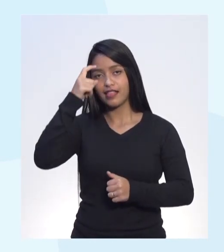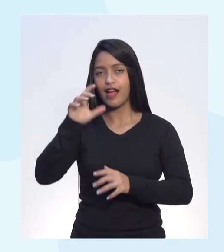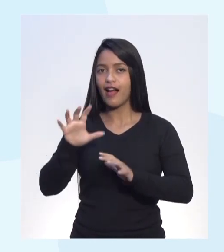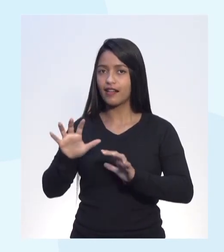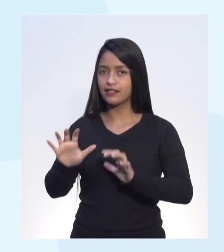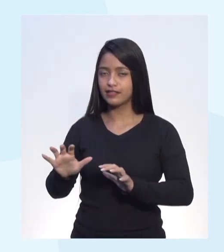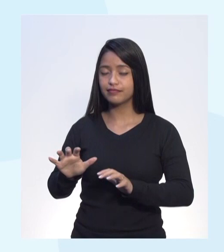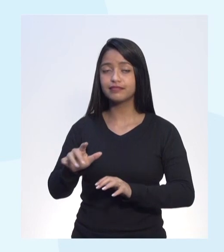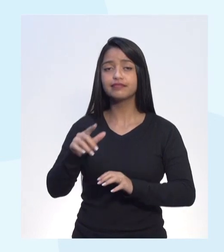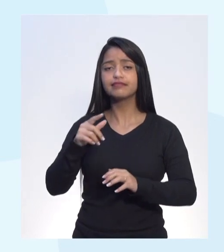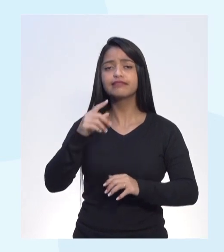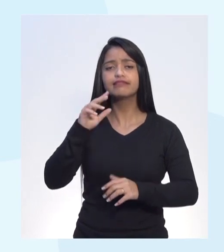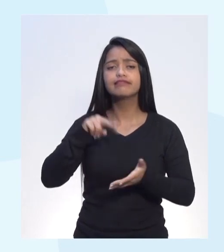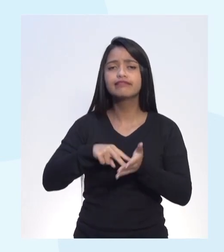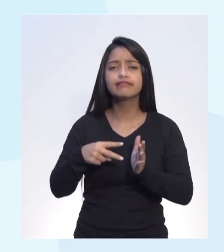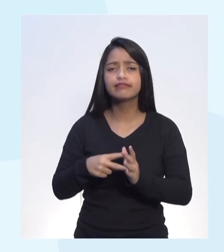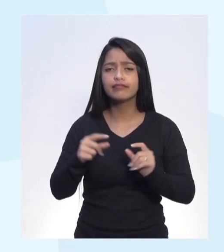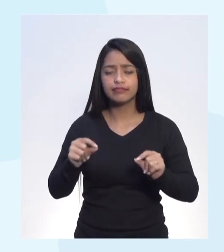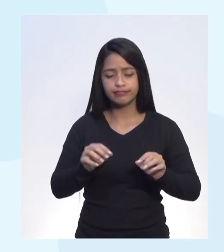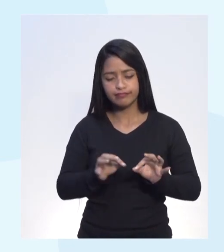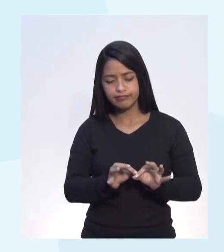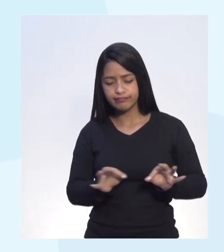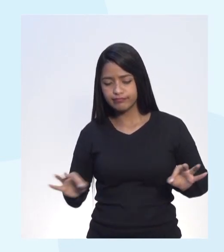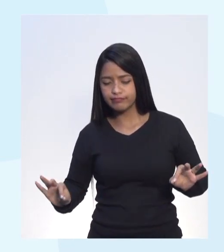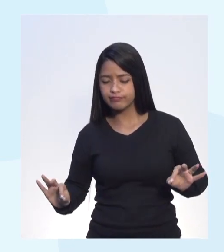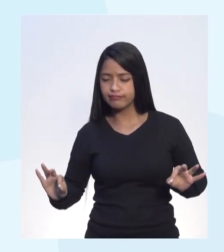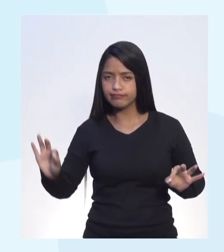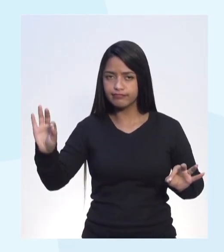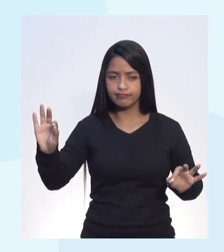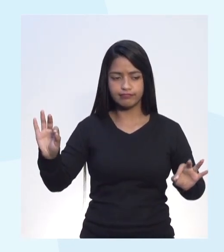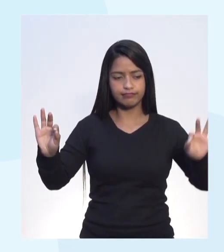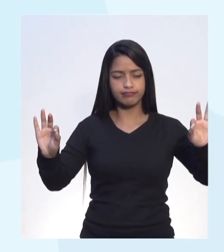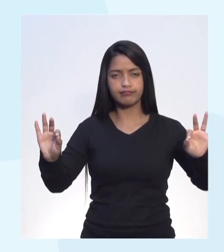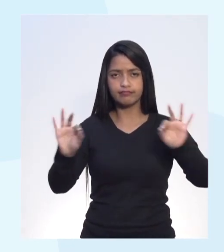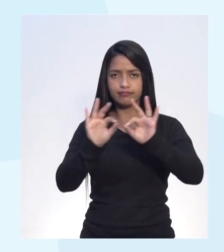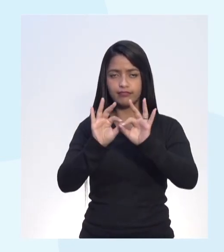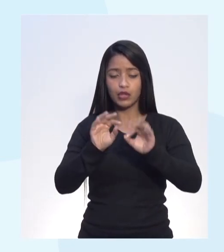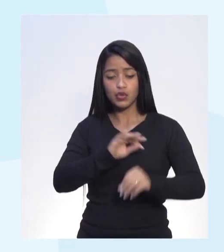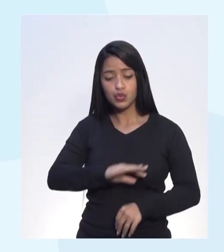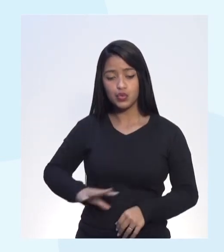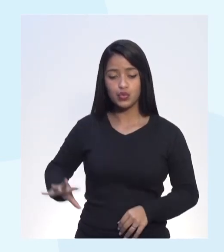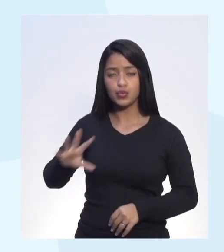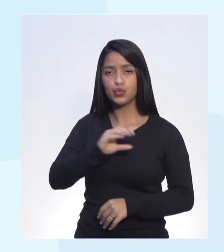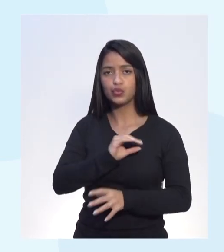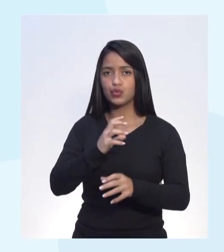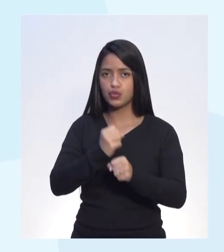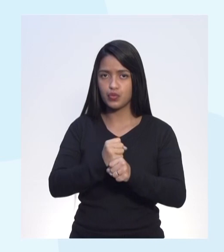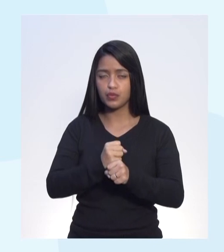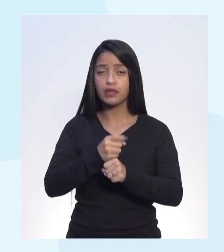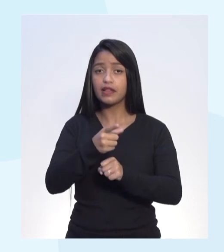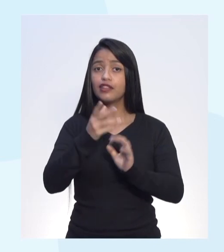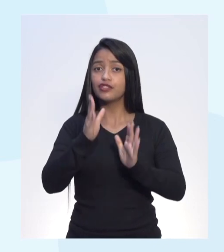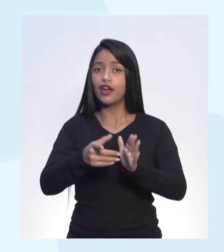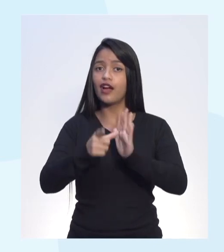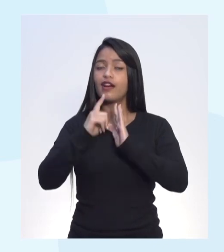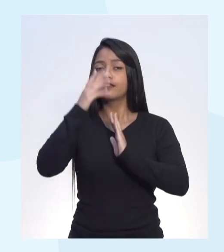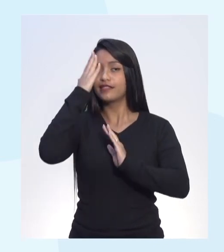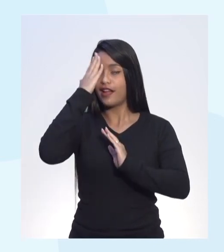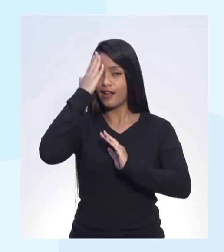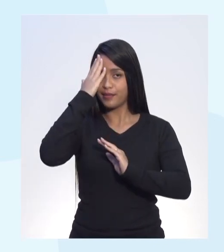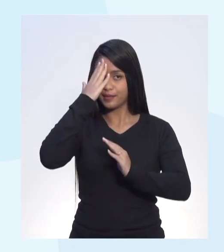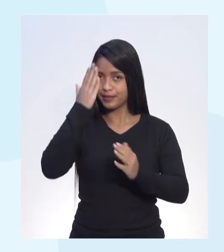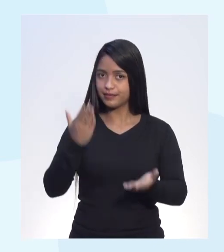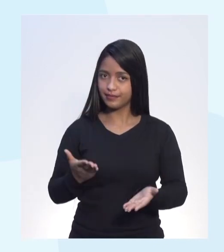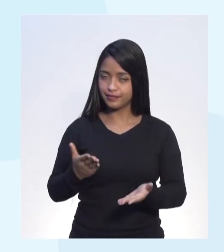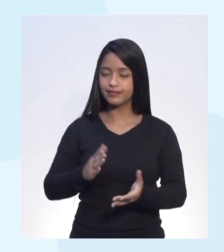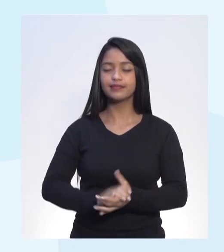vai percorrer todo esse caminho, né? E aí você pode partir de um princípio de algo que você já sabe, né? Pode partir da